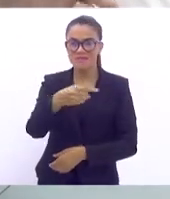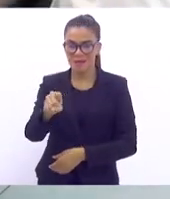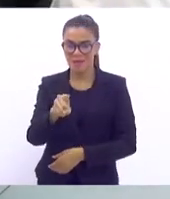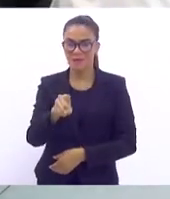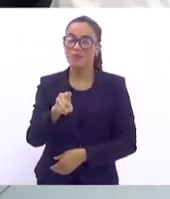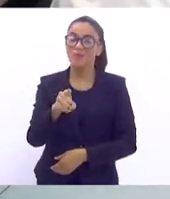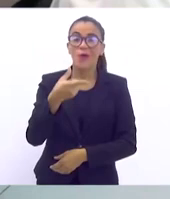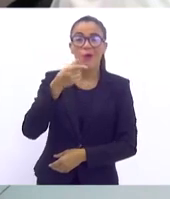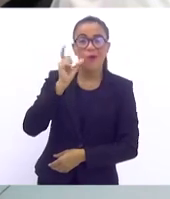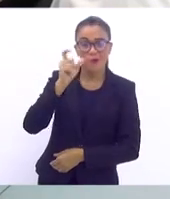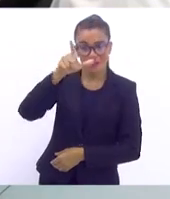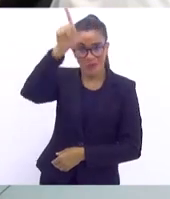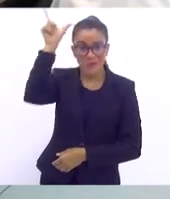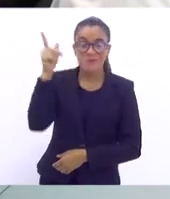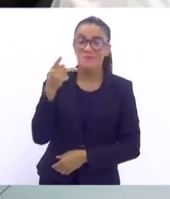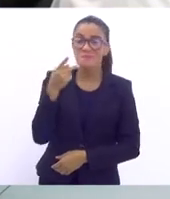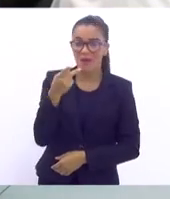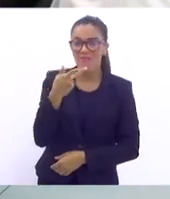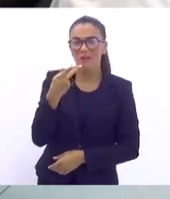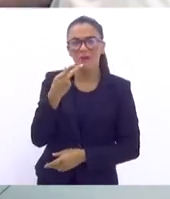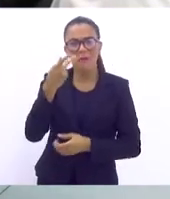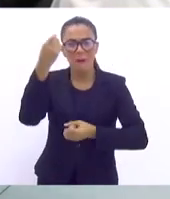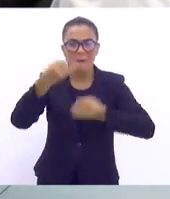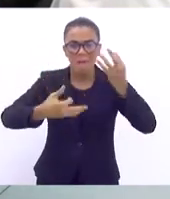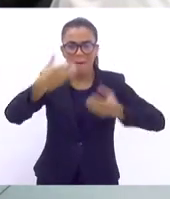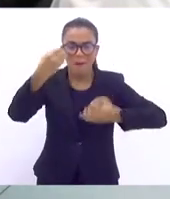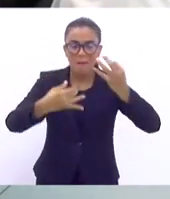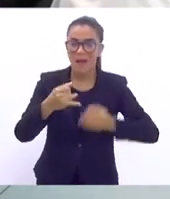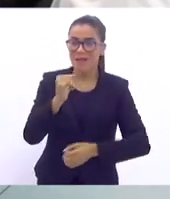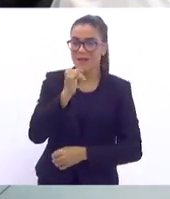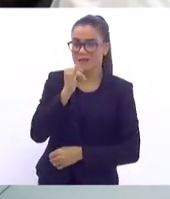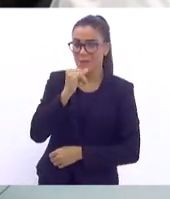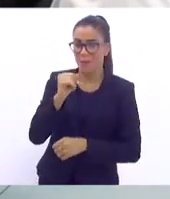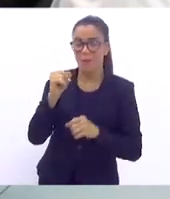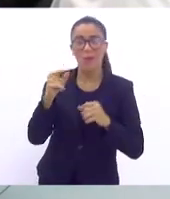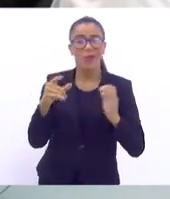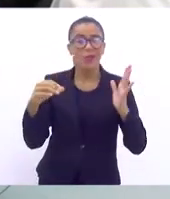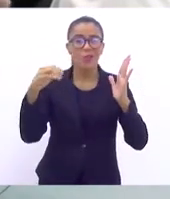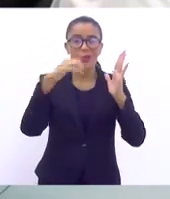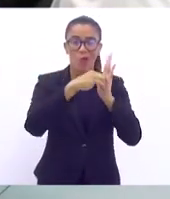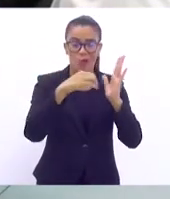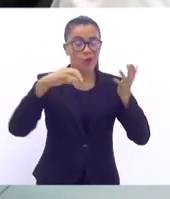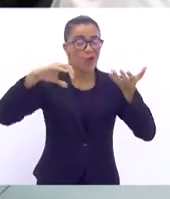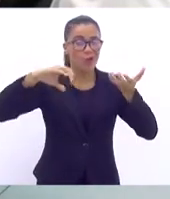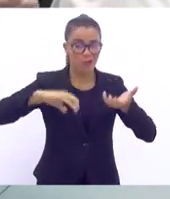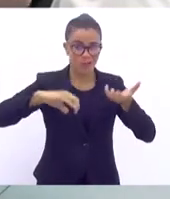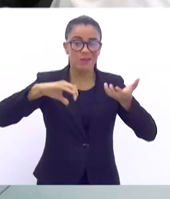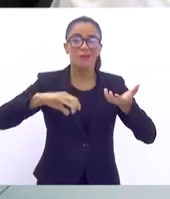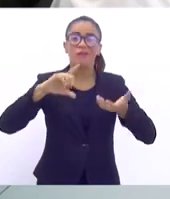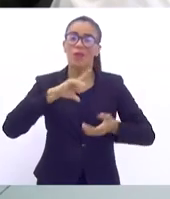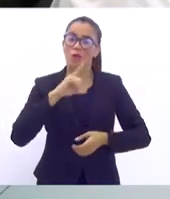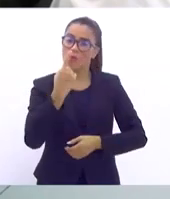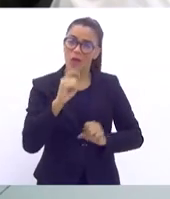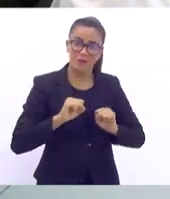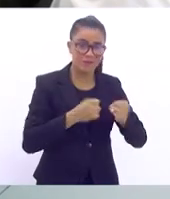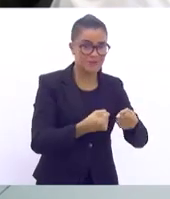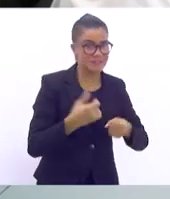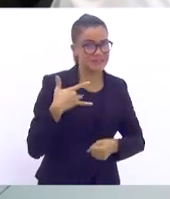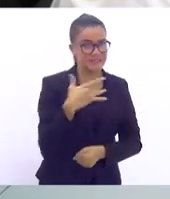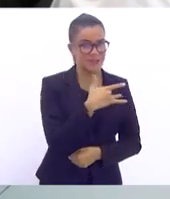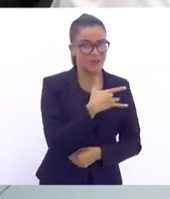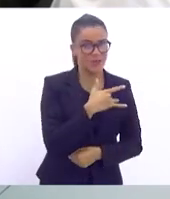plenário que são né Nós temos no Congresso Nacional duas diferentes tradicionalíssimas que uma em defesa da saúde